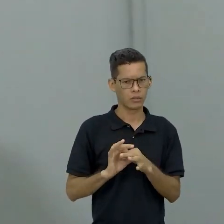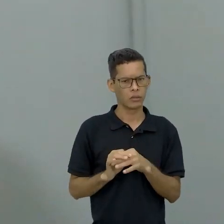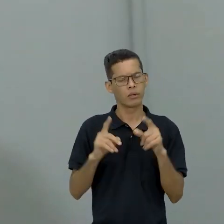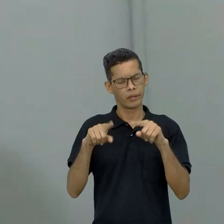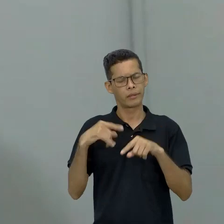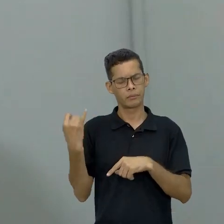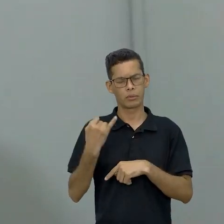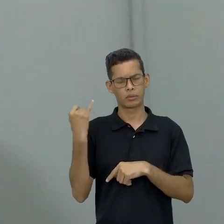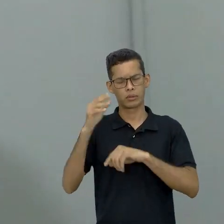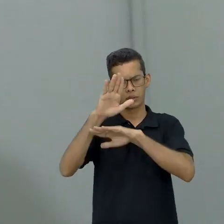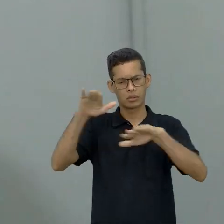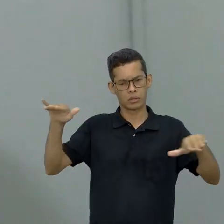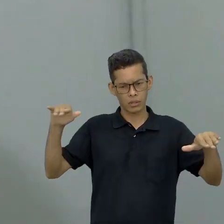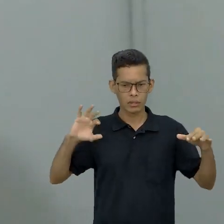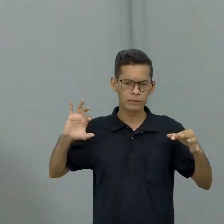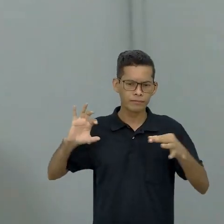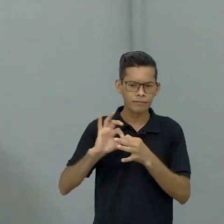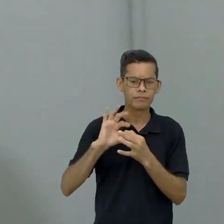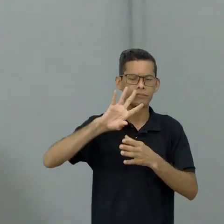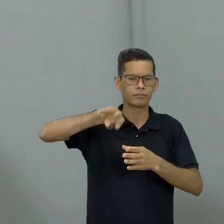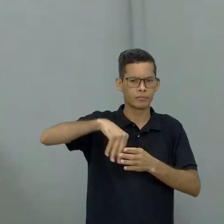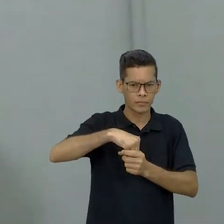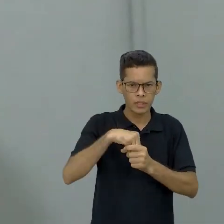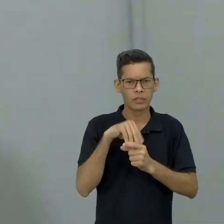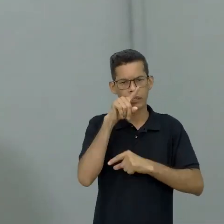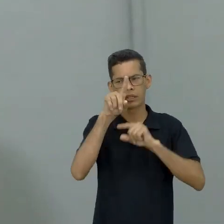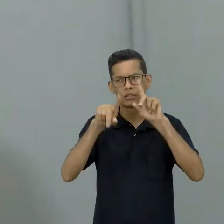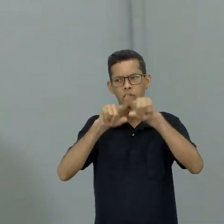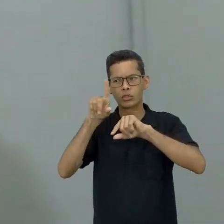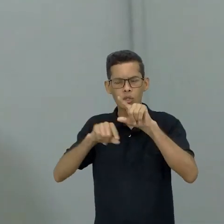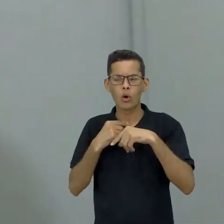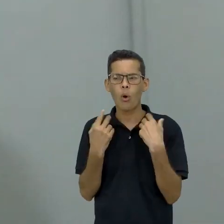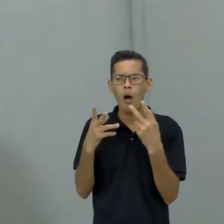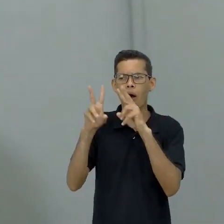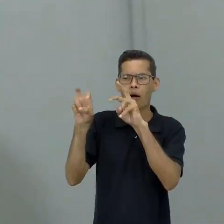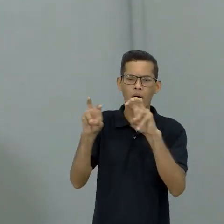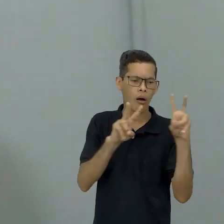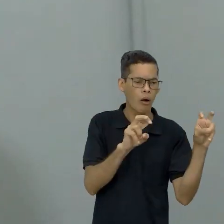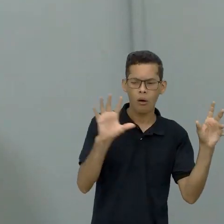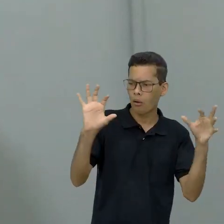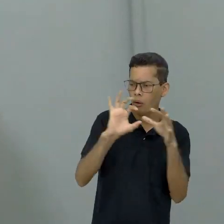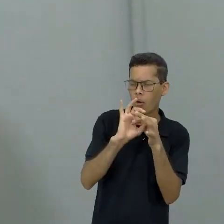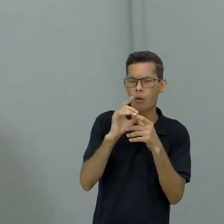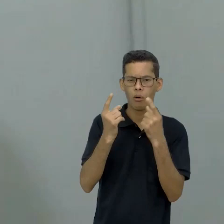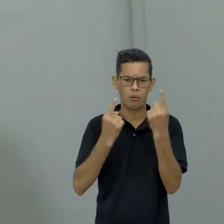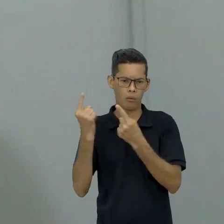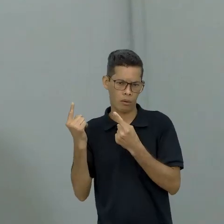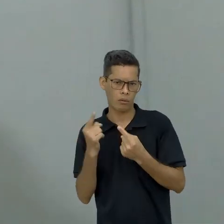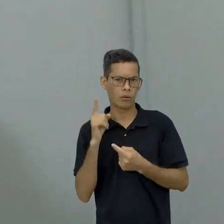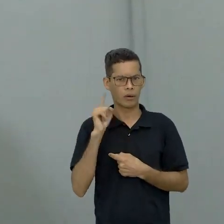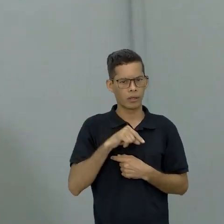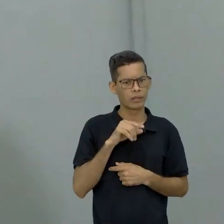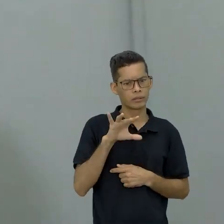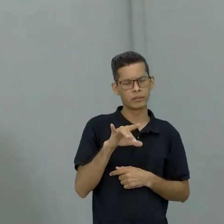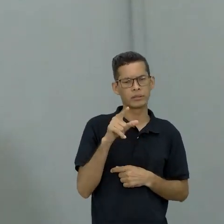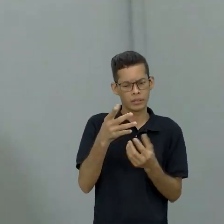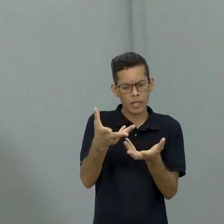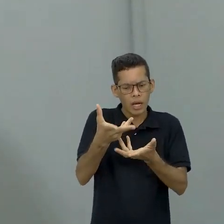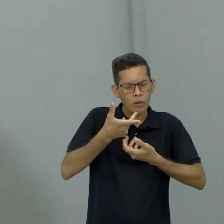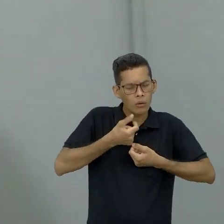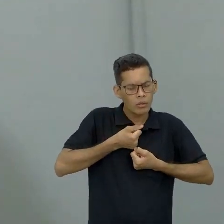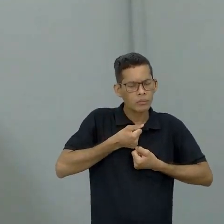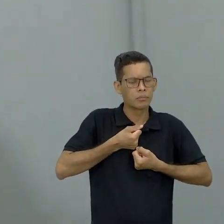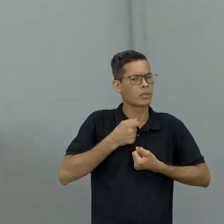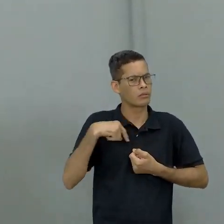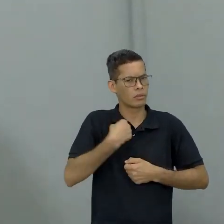participem também. É fundamental que eles escolham a temática, que eles observem, porque essa sensibilização, isso que você falou, esse acolhimento, nós